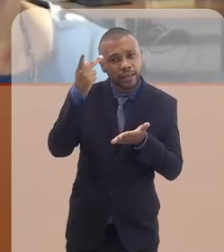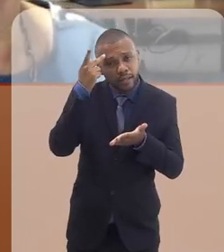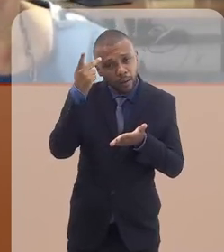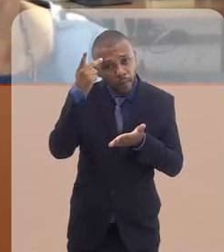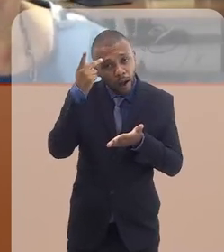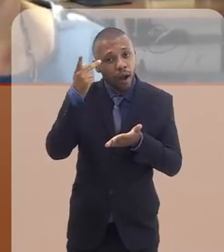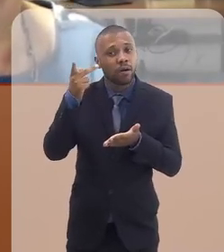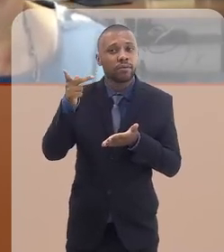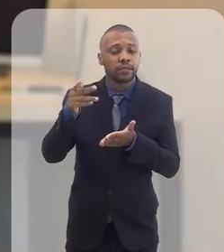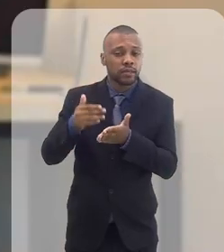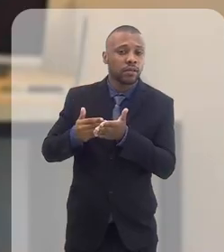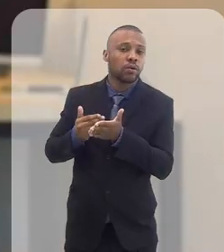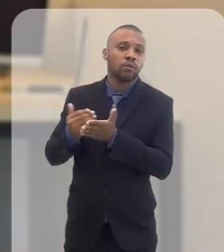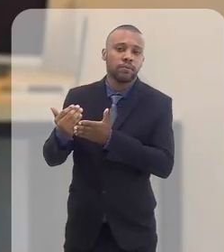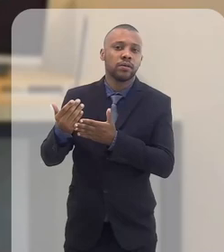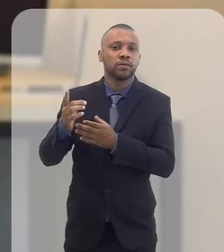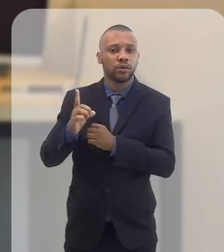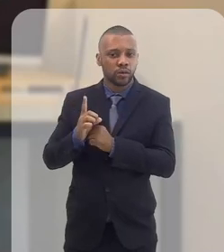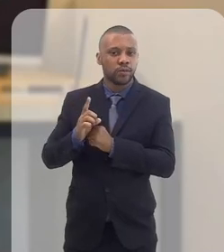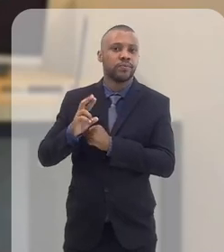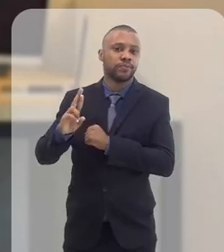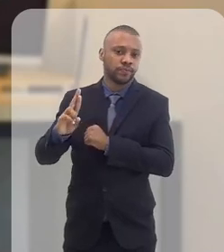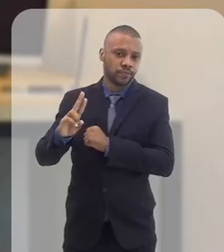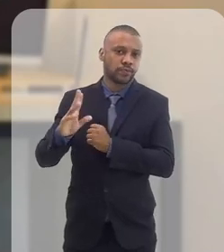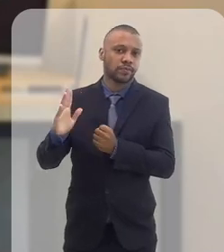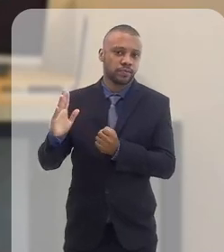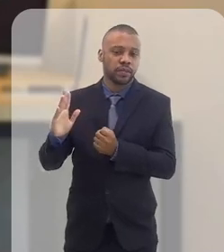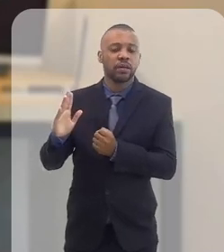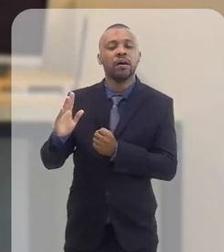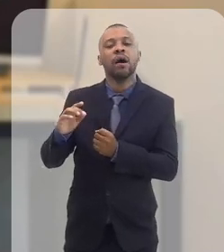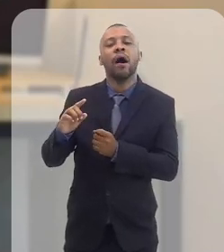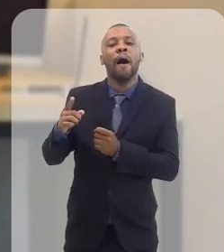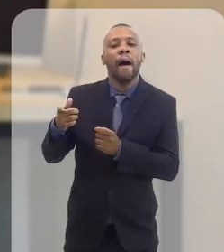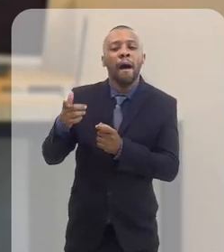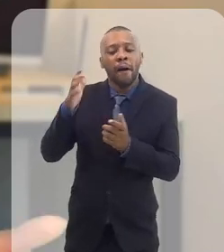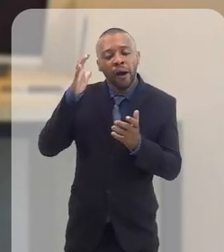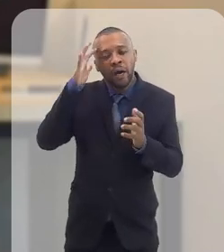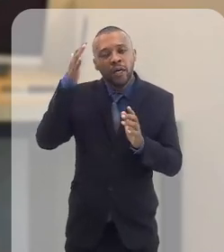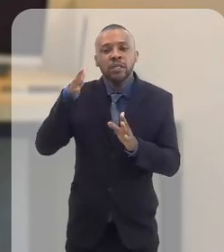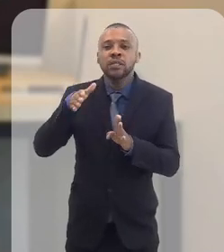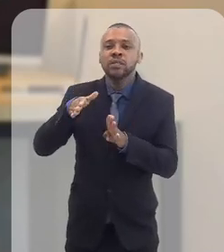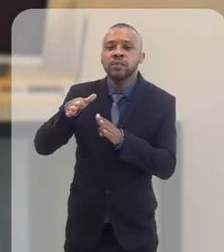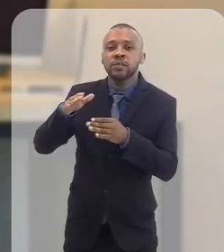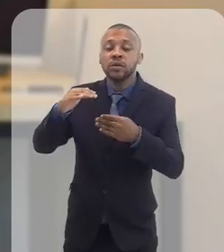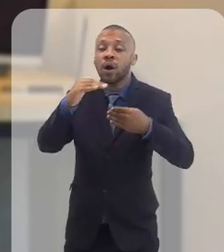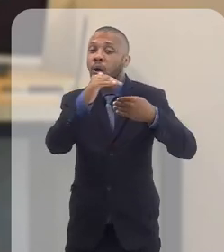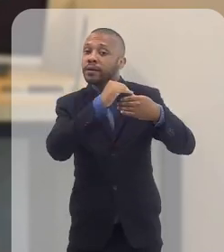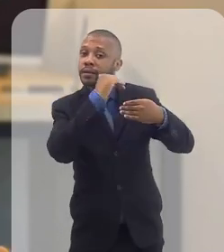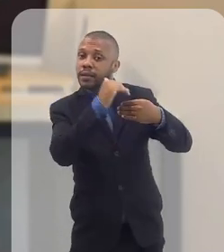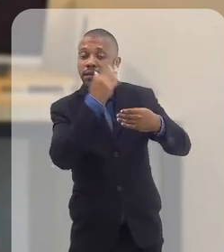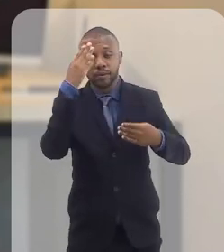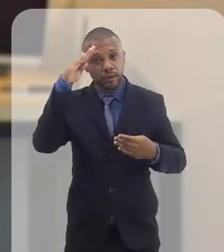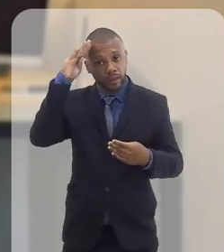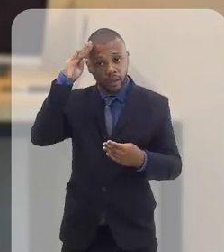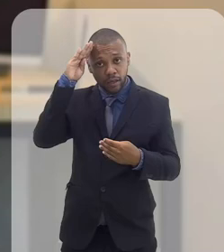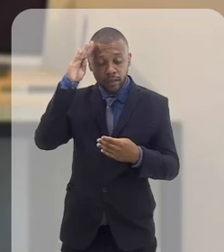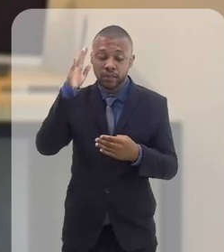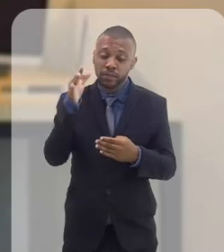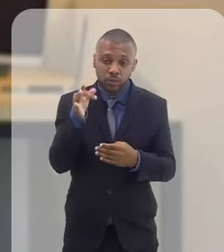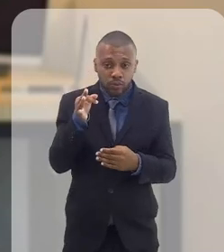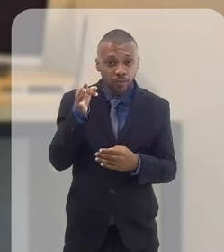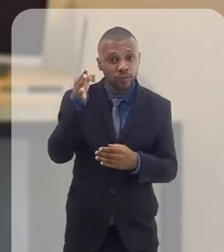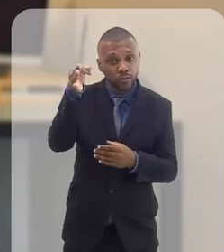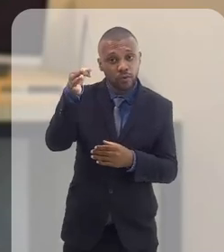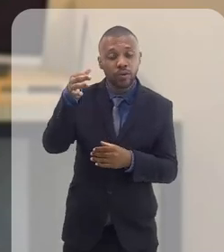da Universidade de São Paulo em que você começou o doutorado e foi orientada por um acadêmico